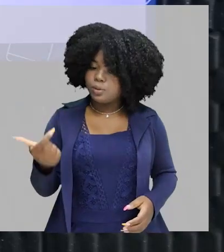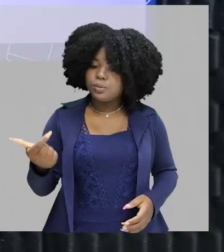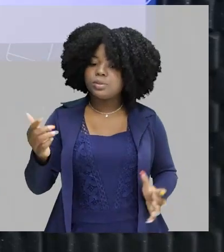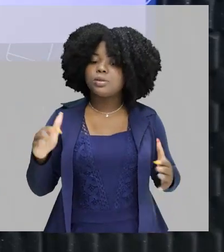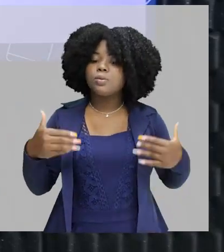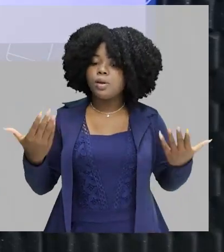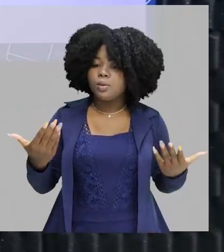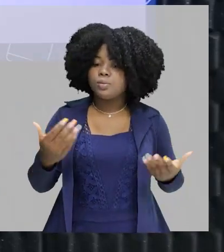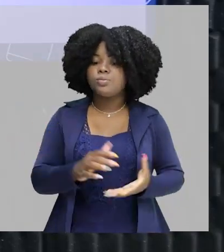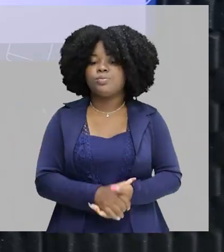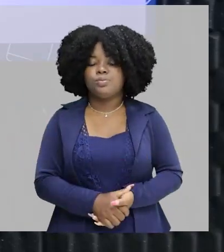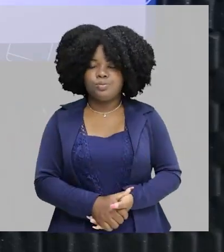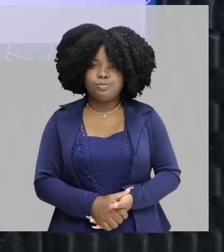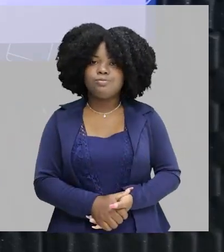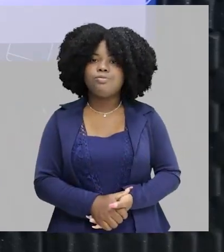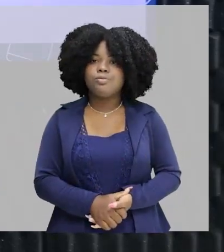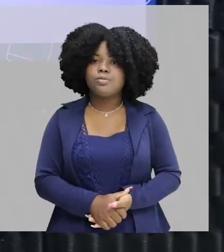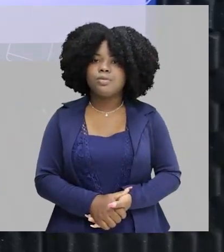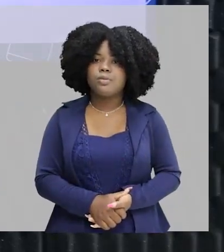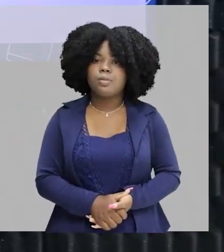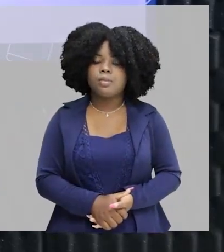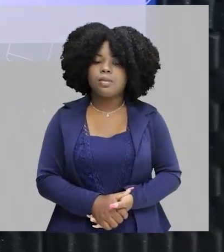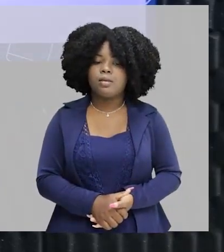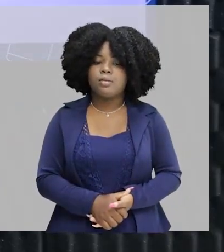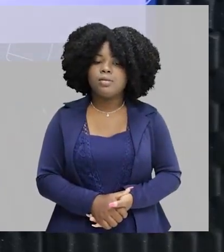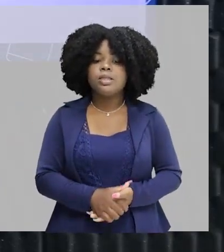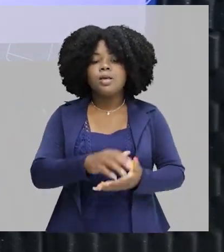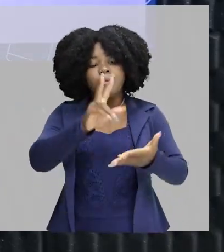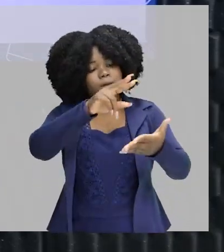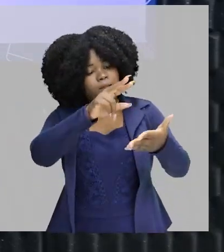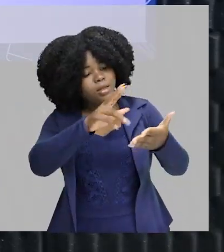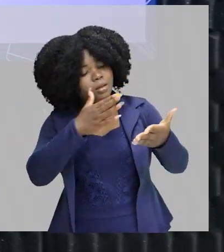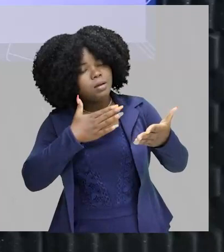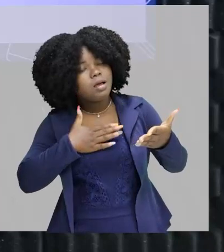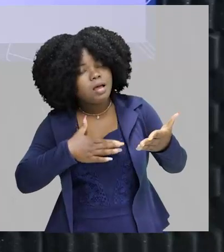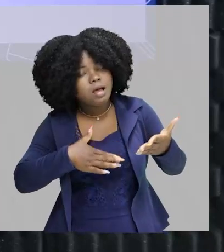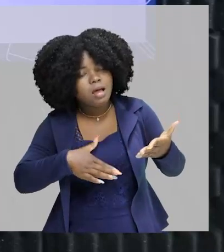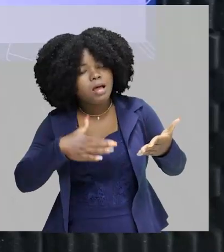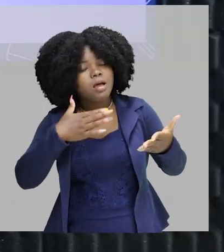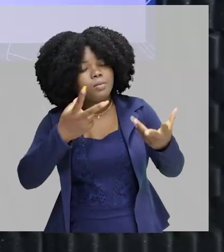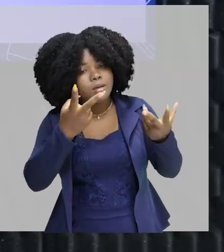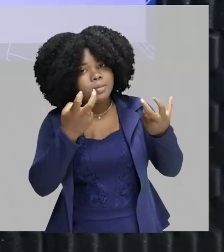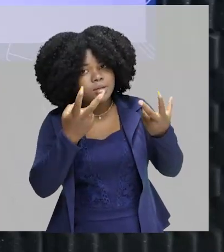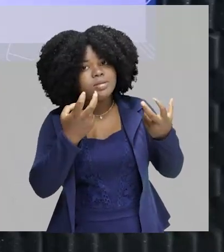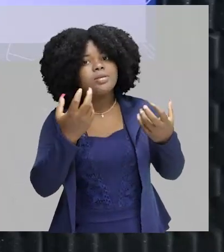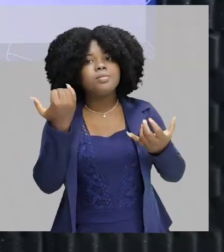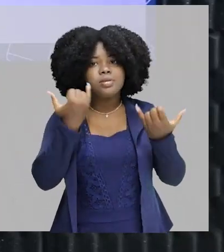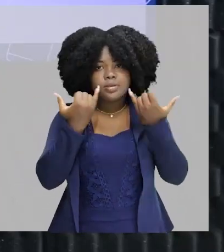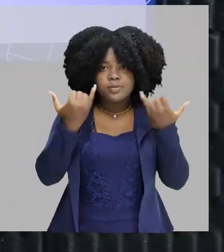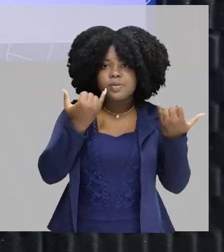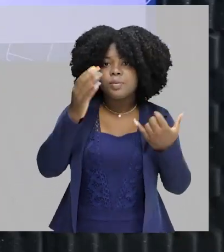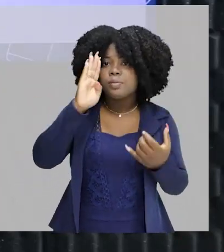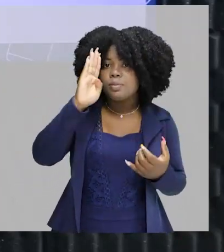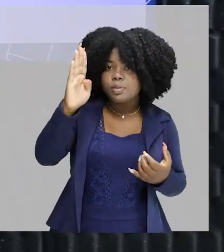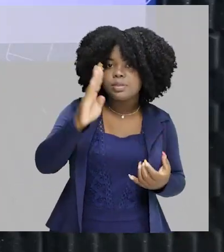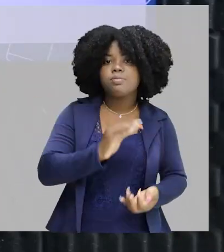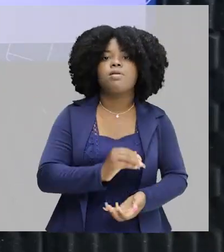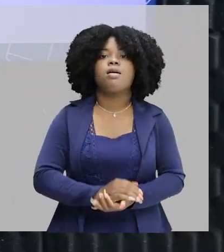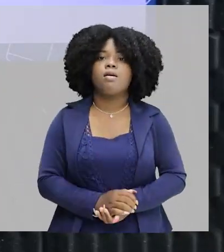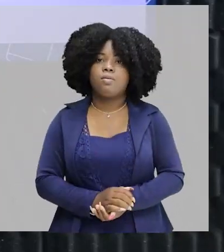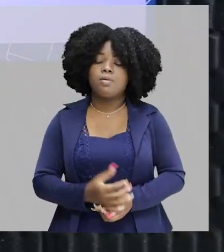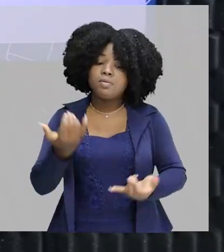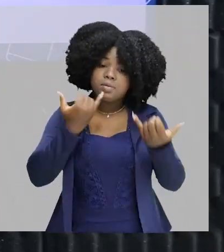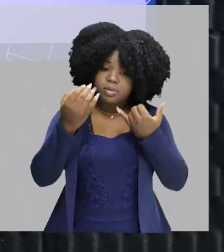que será formado. Então, a gente lê com calma e extrair as informações, né? A informação